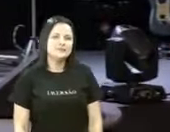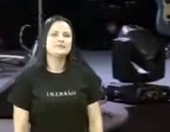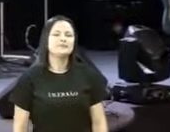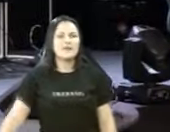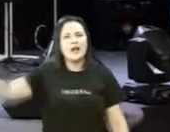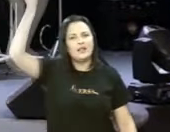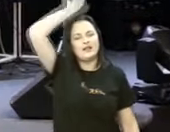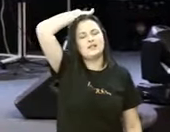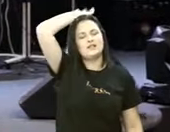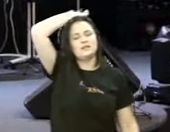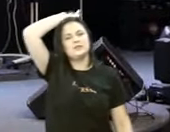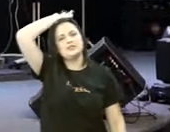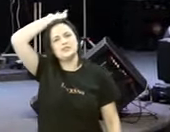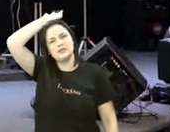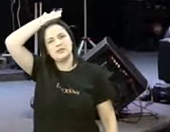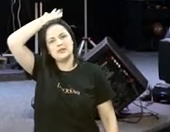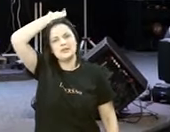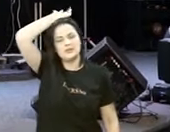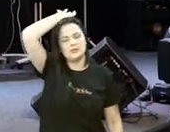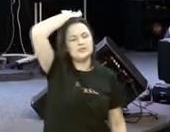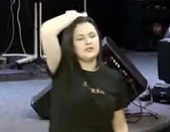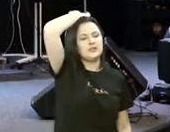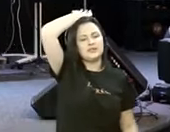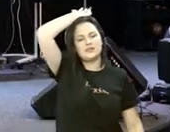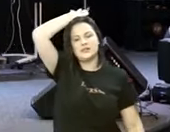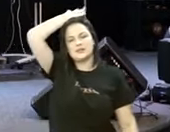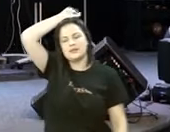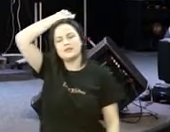Amancho rebias tu que acebia.